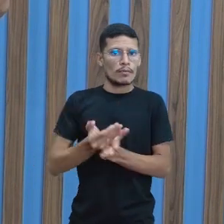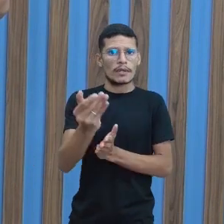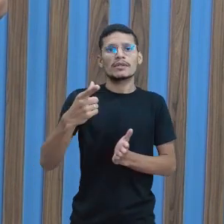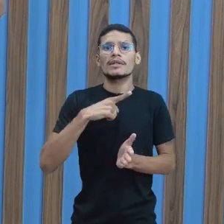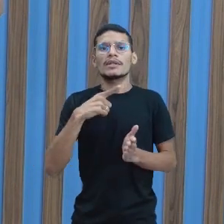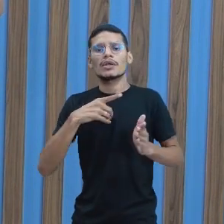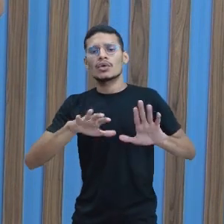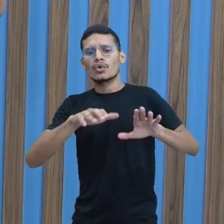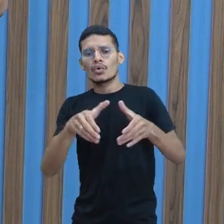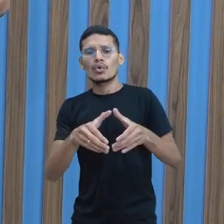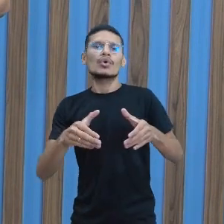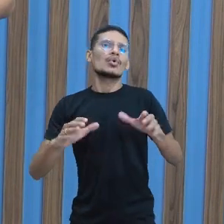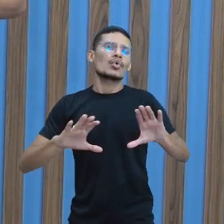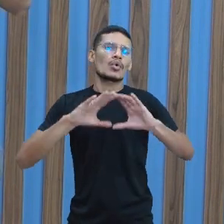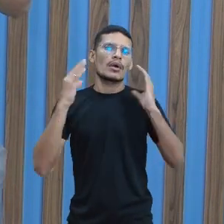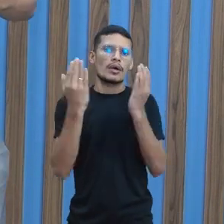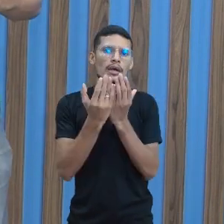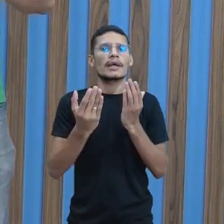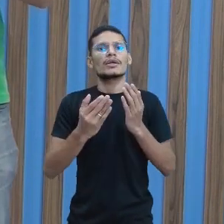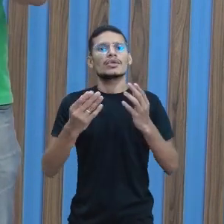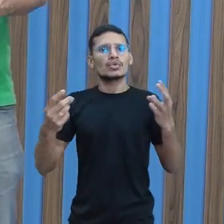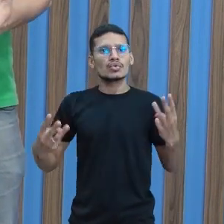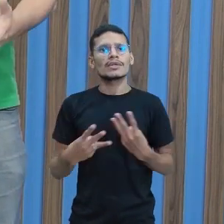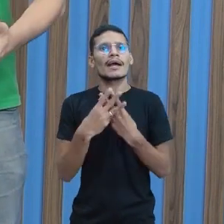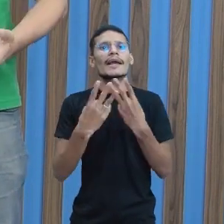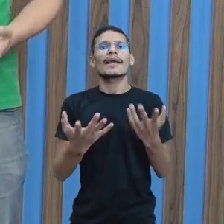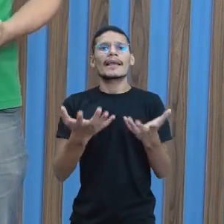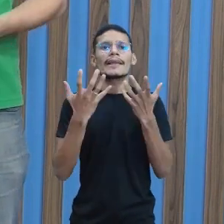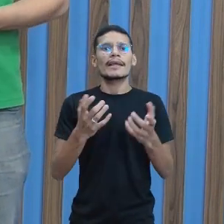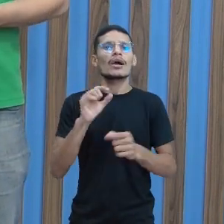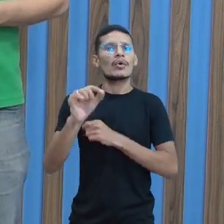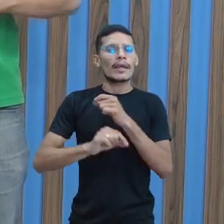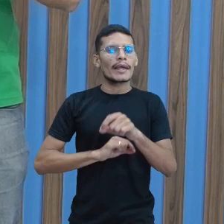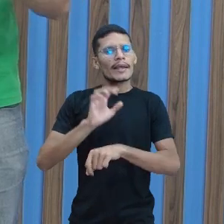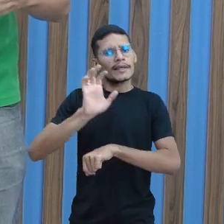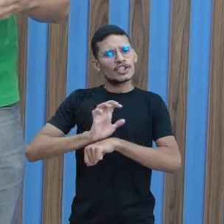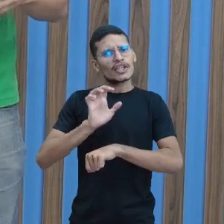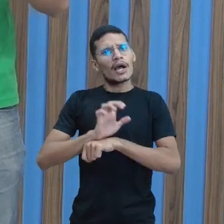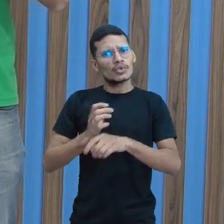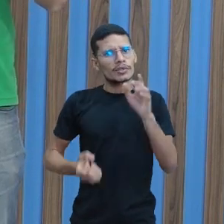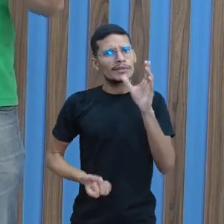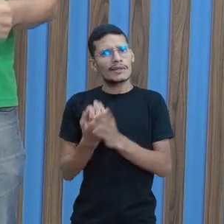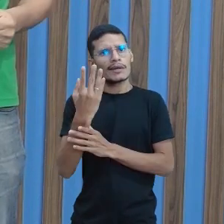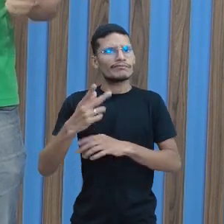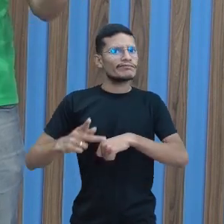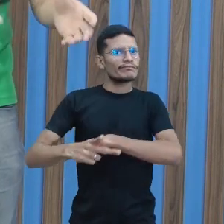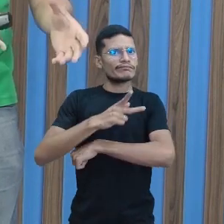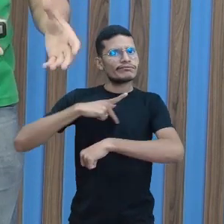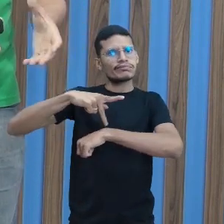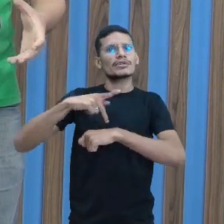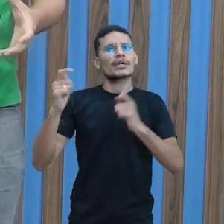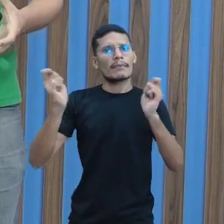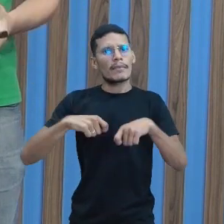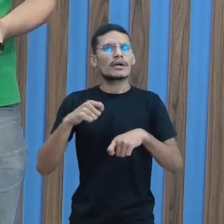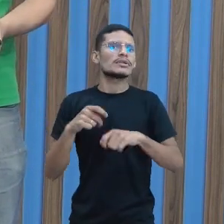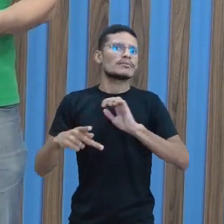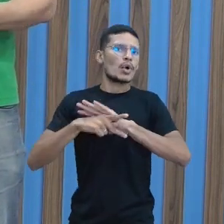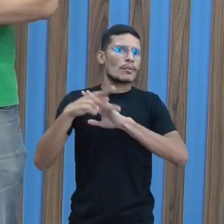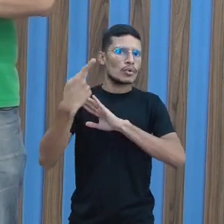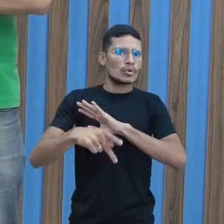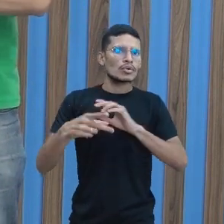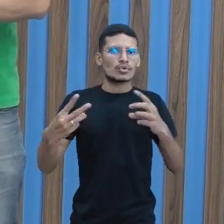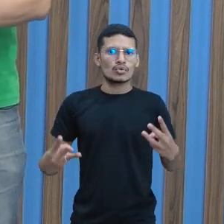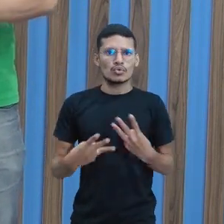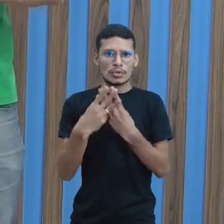da comunidade judaica, não é, um desejo de criar um Estado, um país, não é, para os judeus,